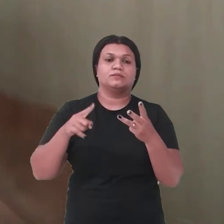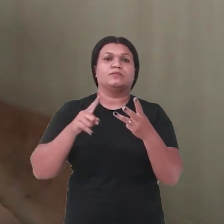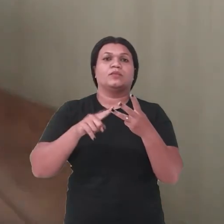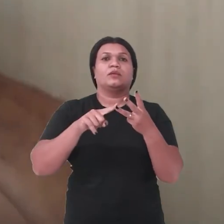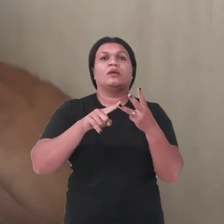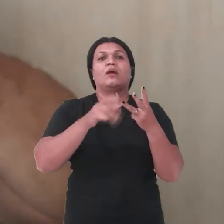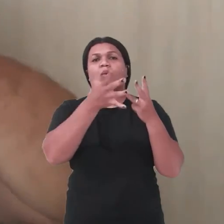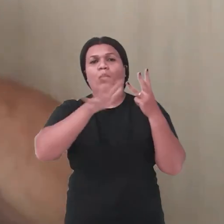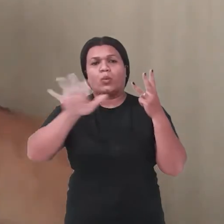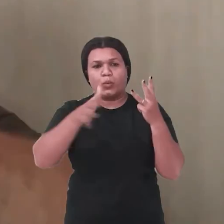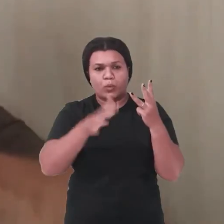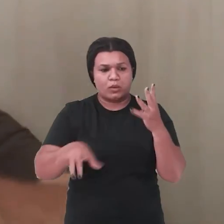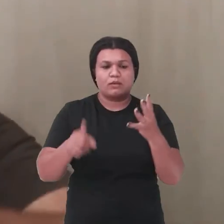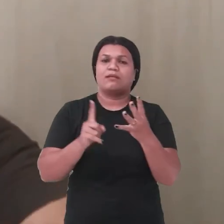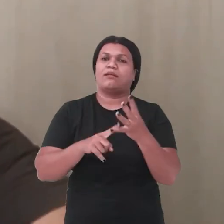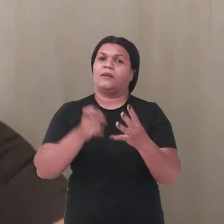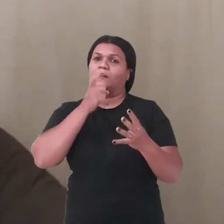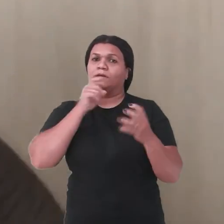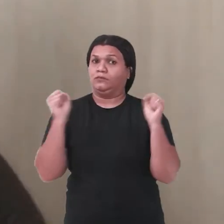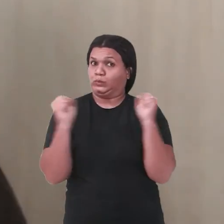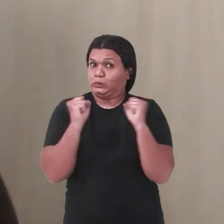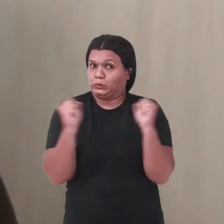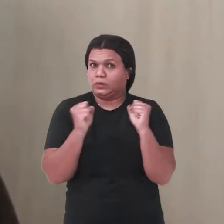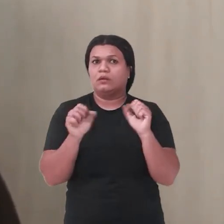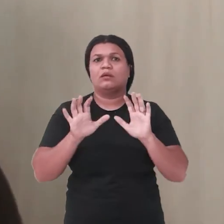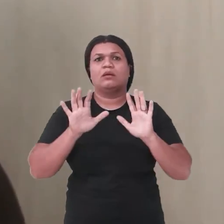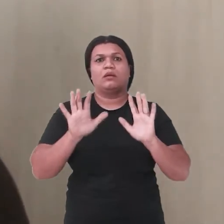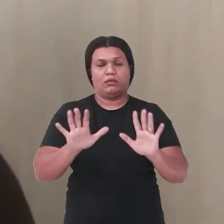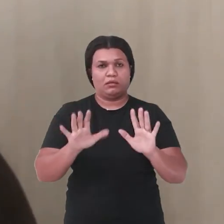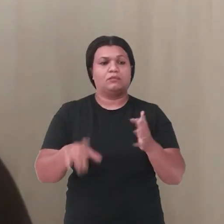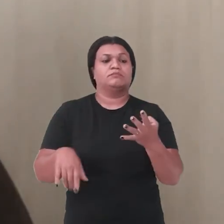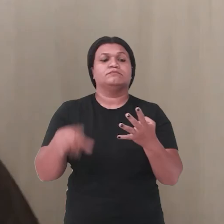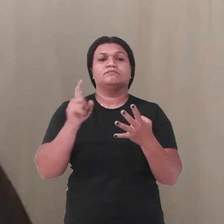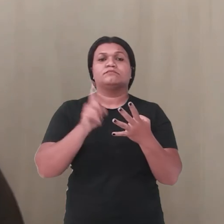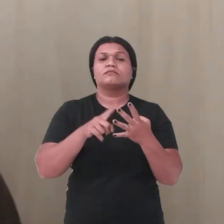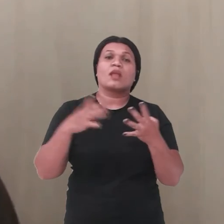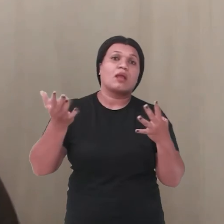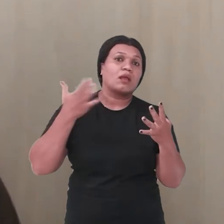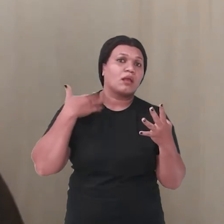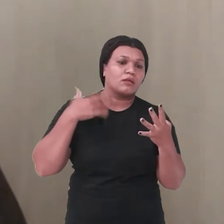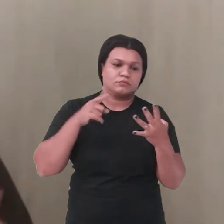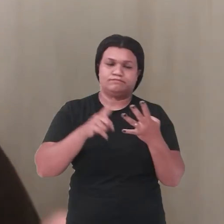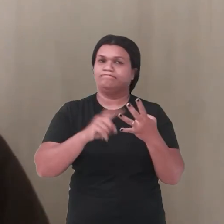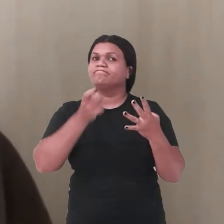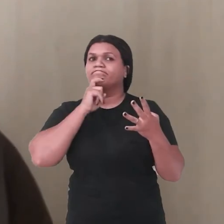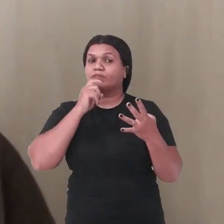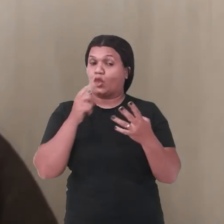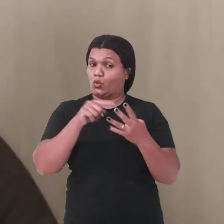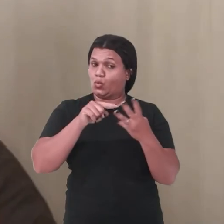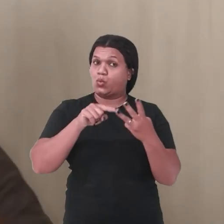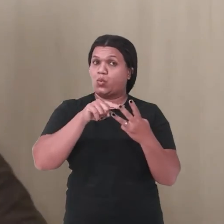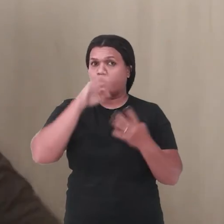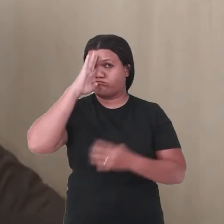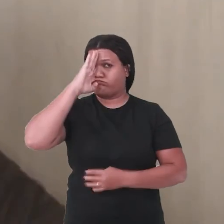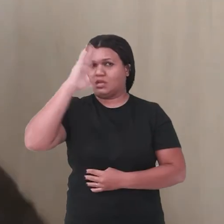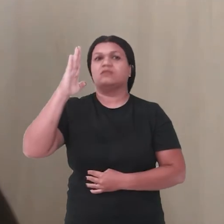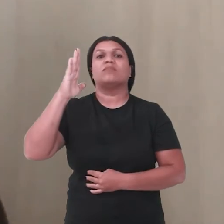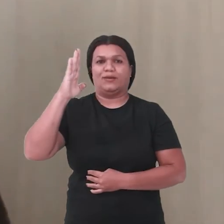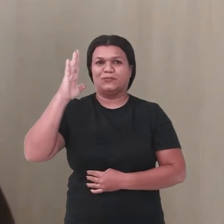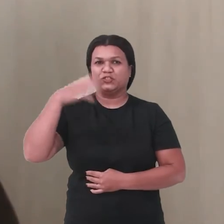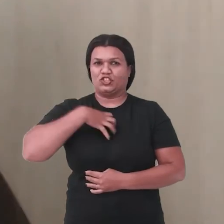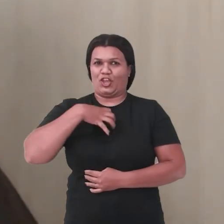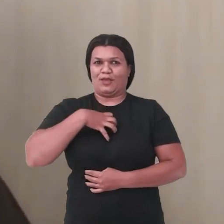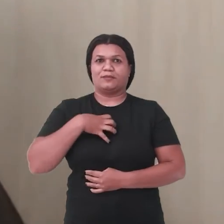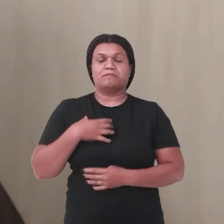verão, outono e inverno. Vale destacar que verão e inverno são as 2